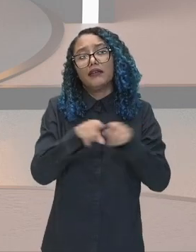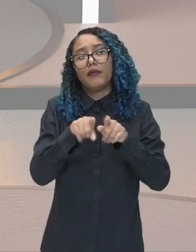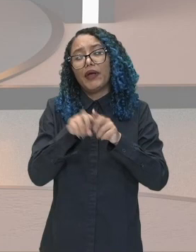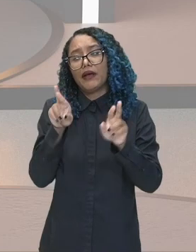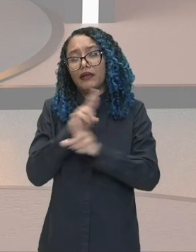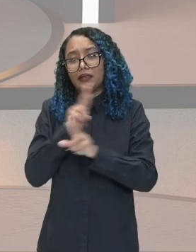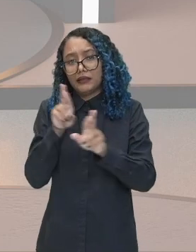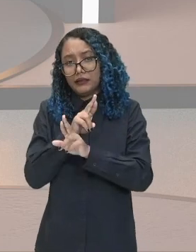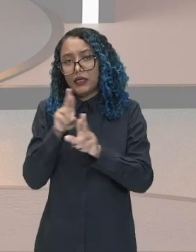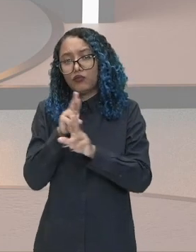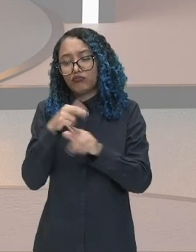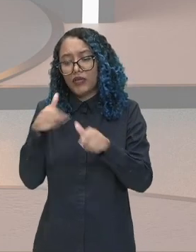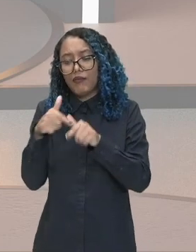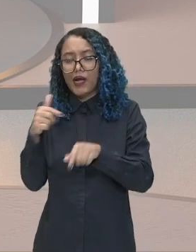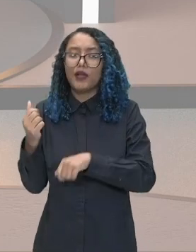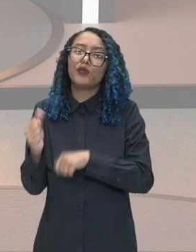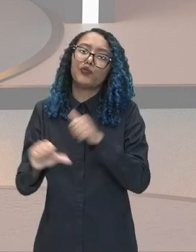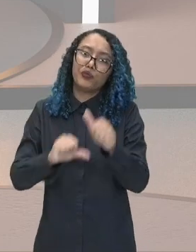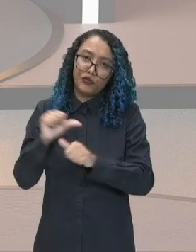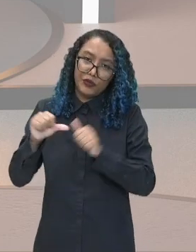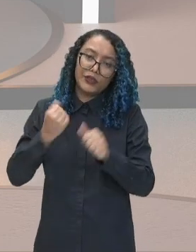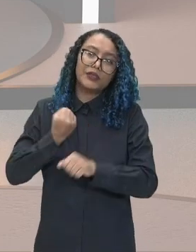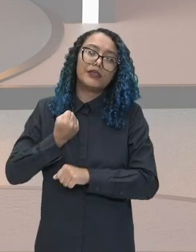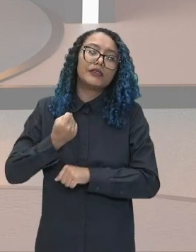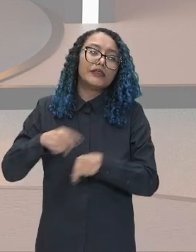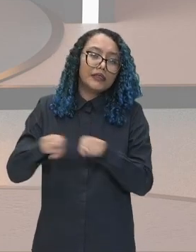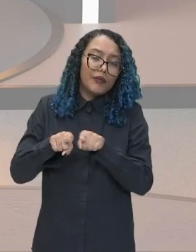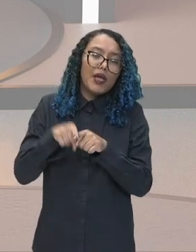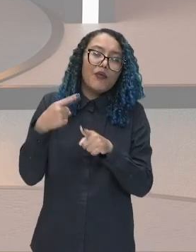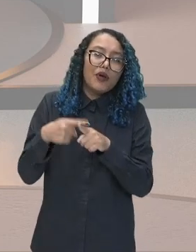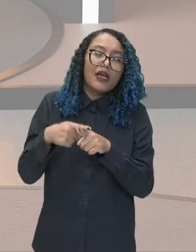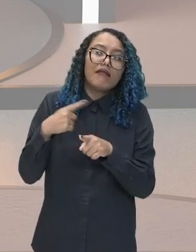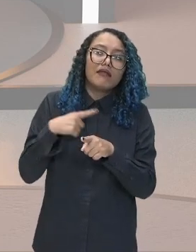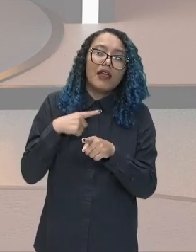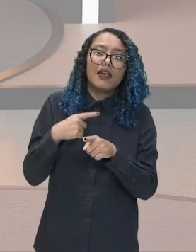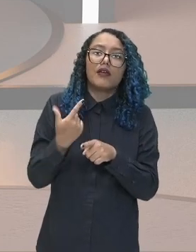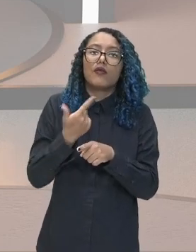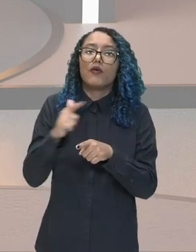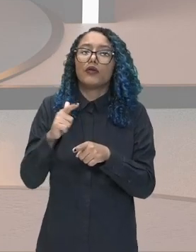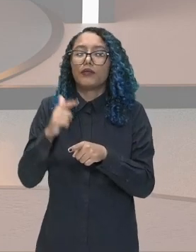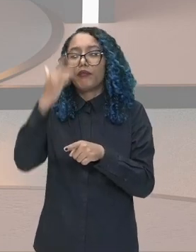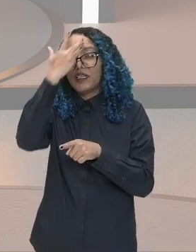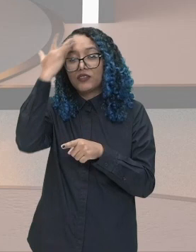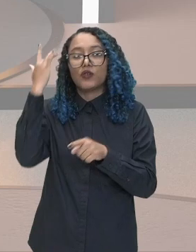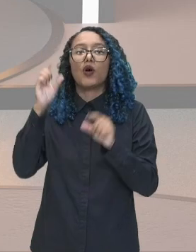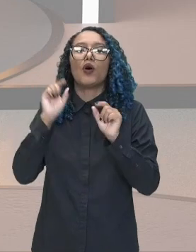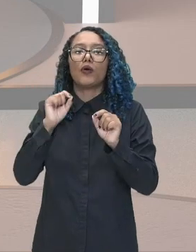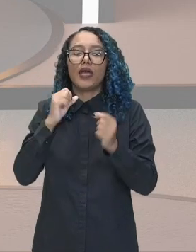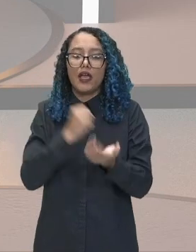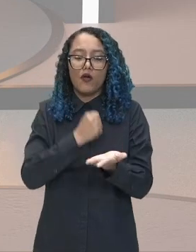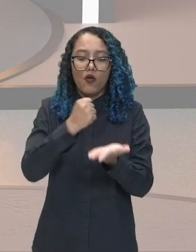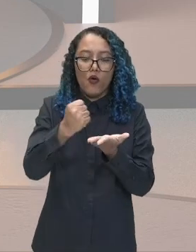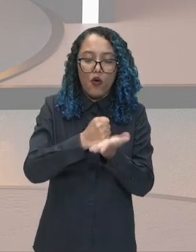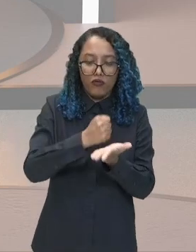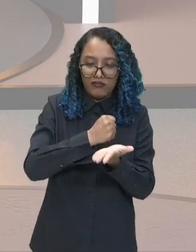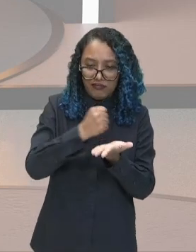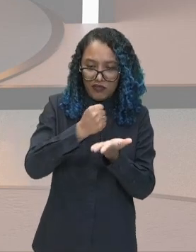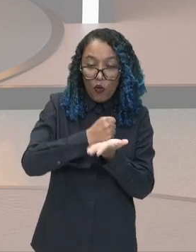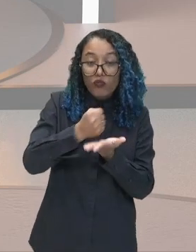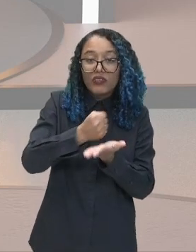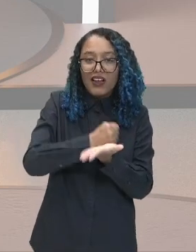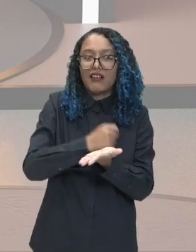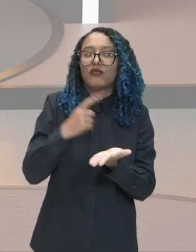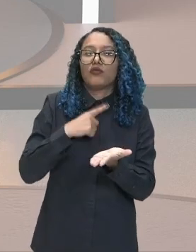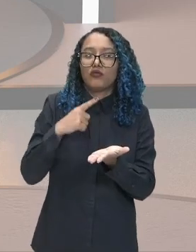mudar, porque nós vamos ter agora alguém que vai vender a força de trabalho, vai haver um contrato entre o dono da empresa e o trabalhador